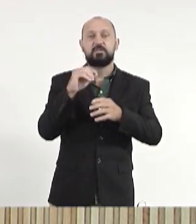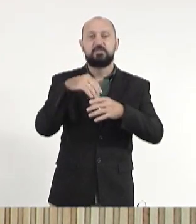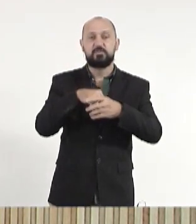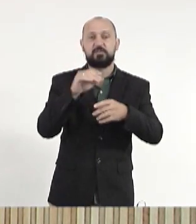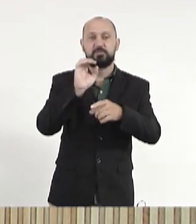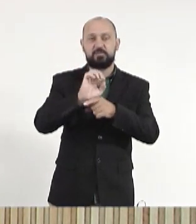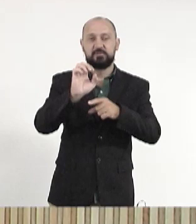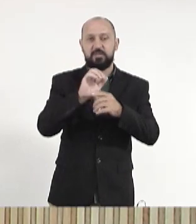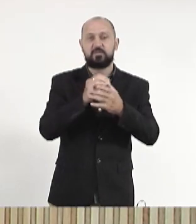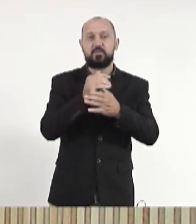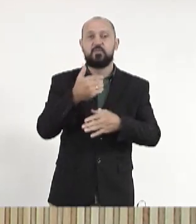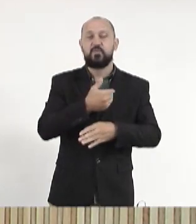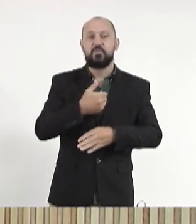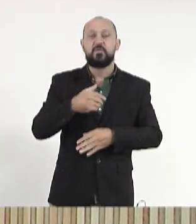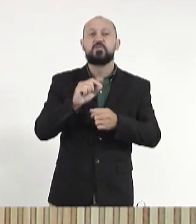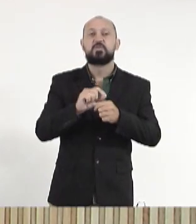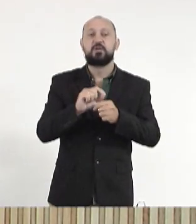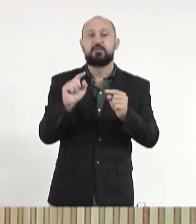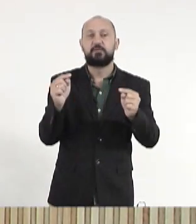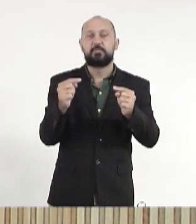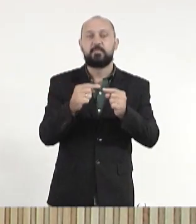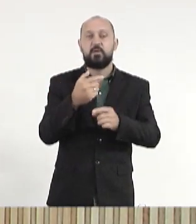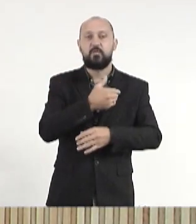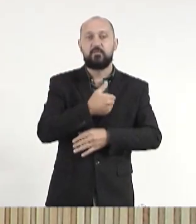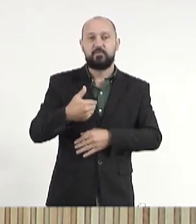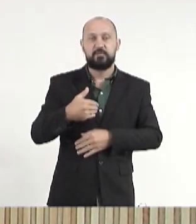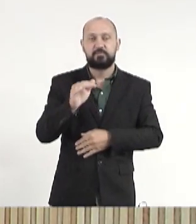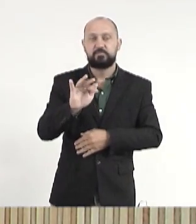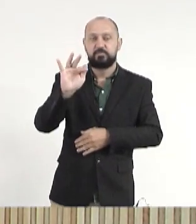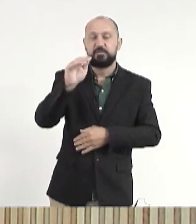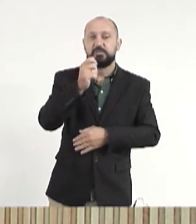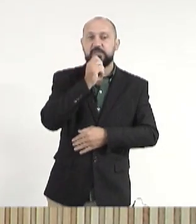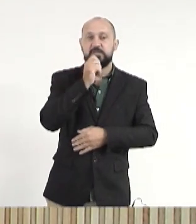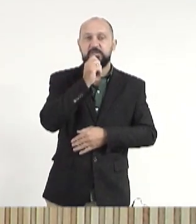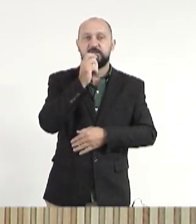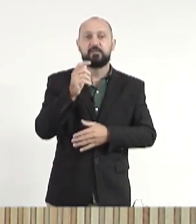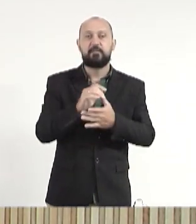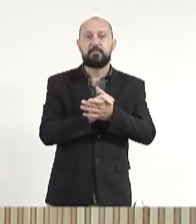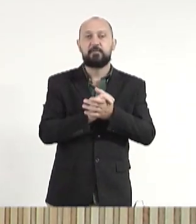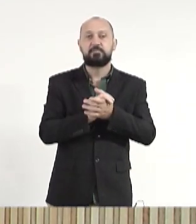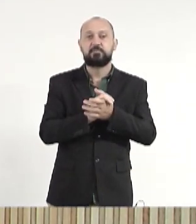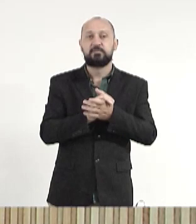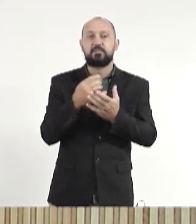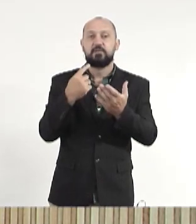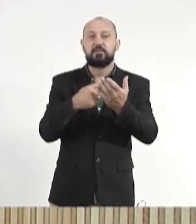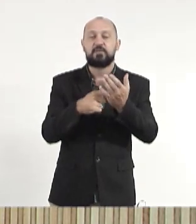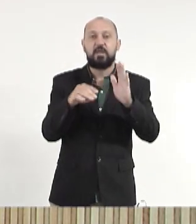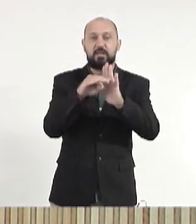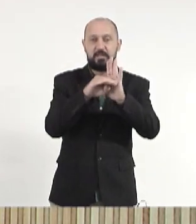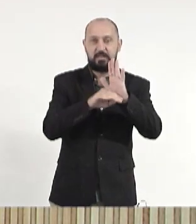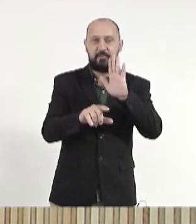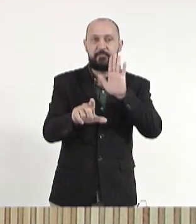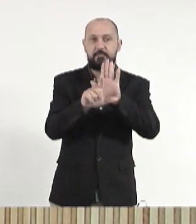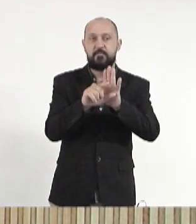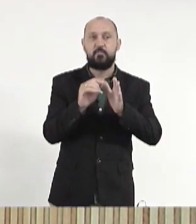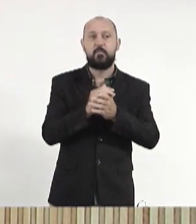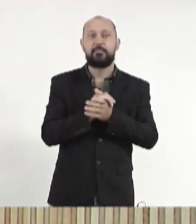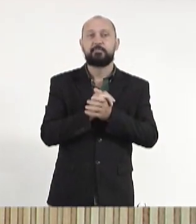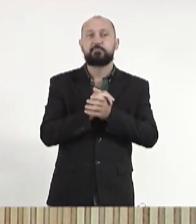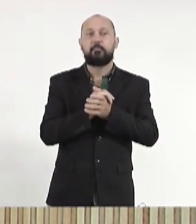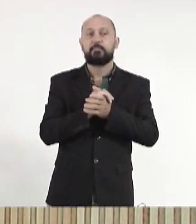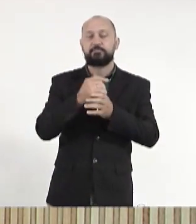cofres do Estado. O governo até fez essa consideração para o governo federal, mas que ainda bateu no martelo que isso não deveria constar na legislação sobre